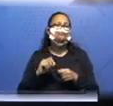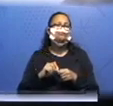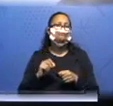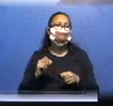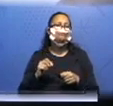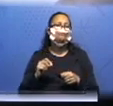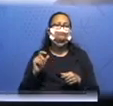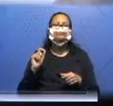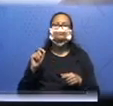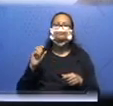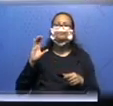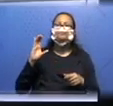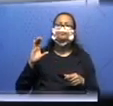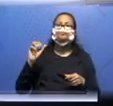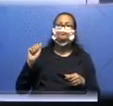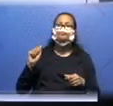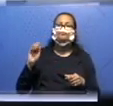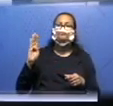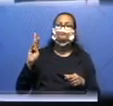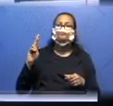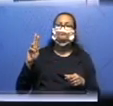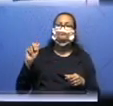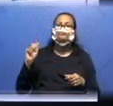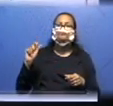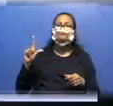ó, como Cabral chegou a Pindorama?